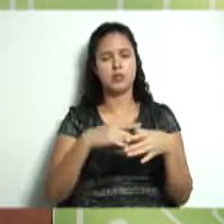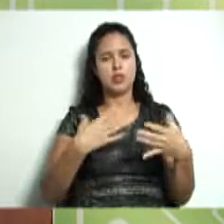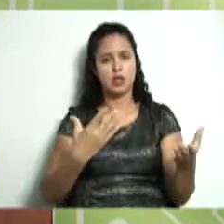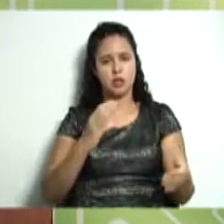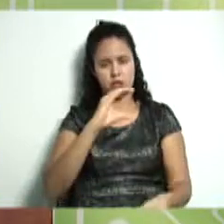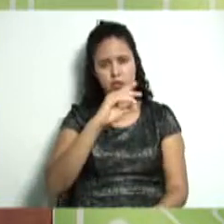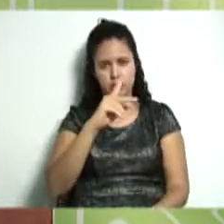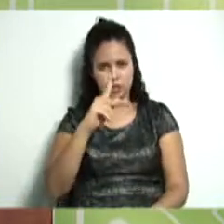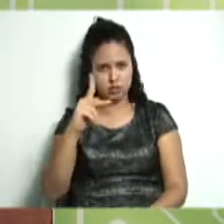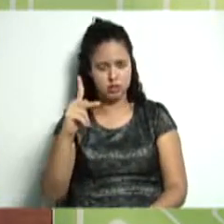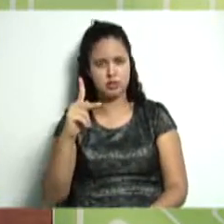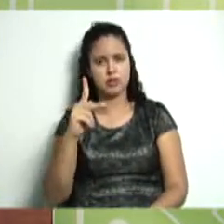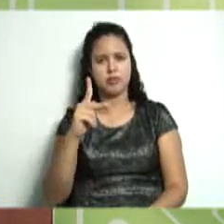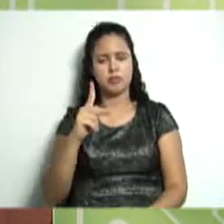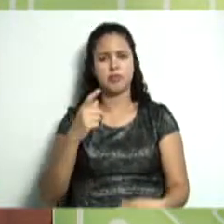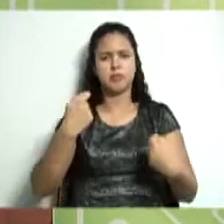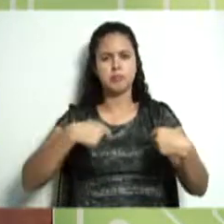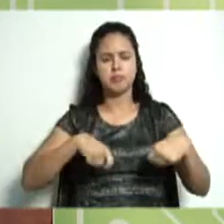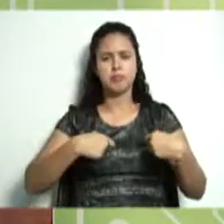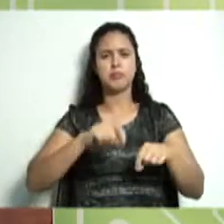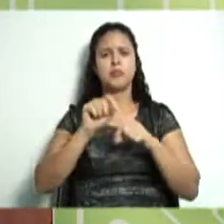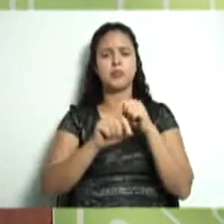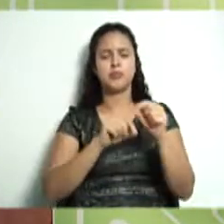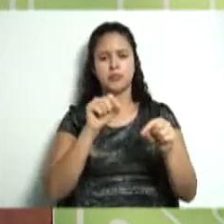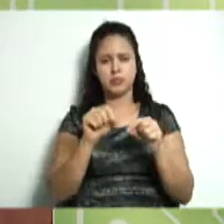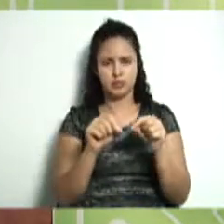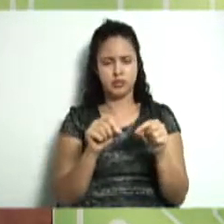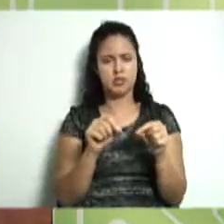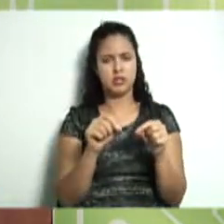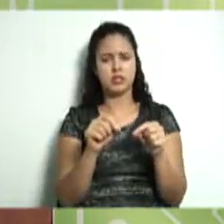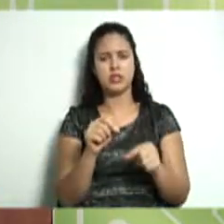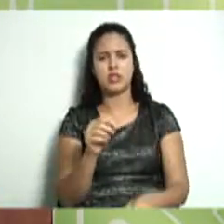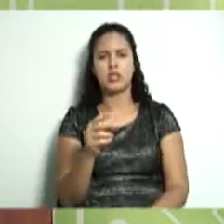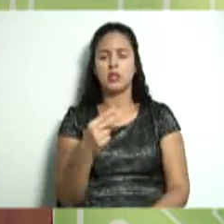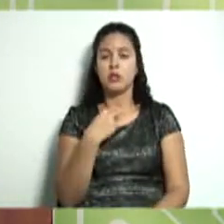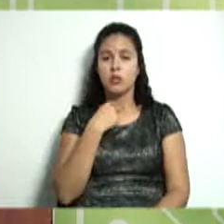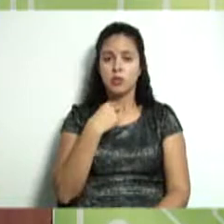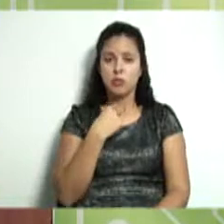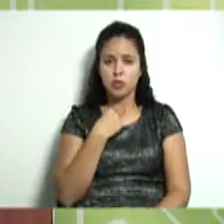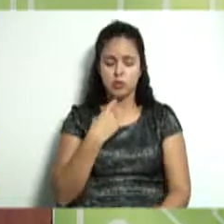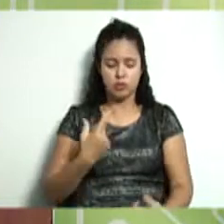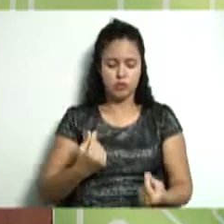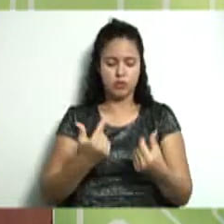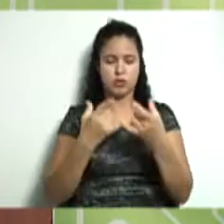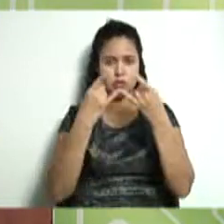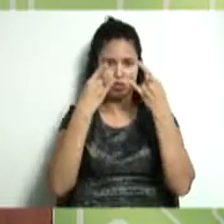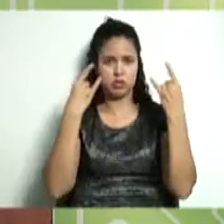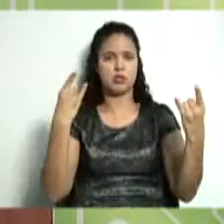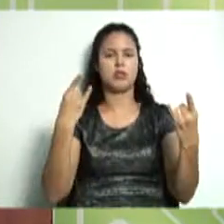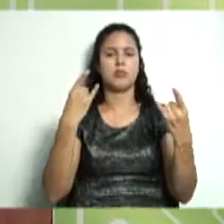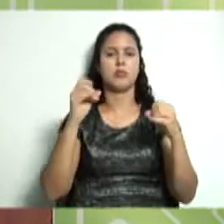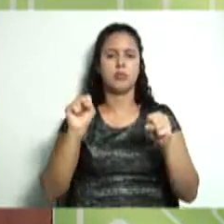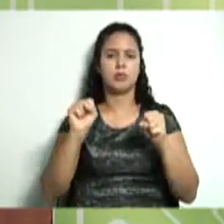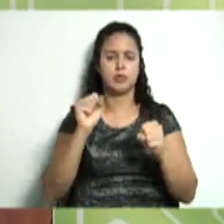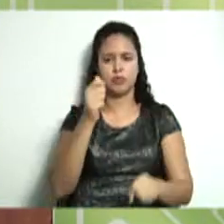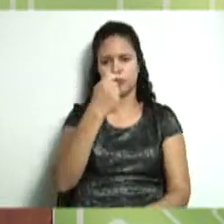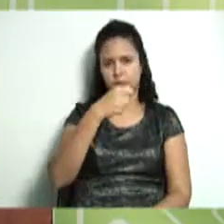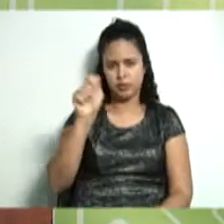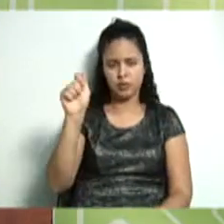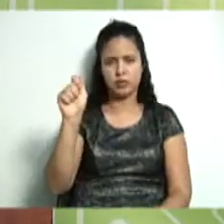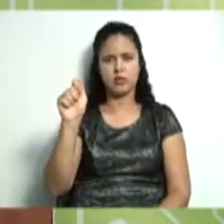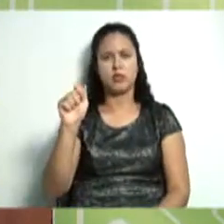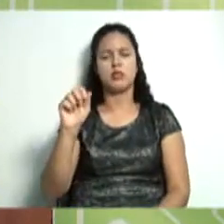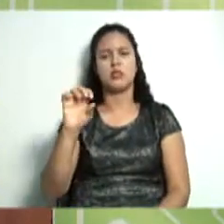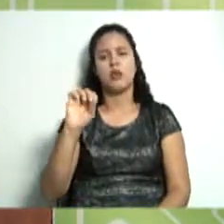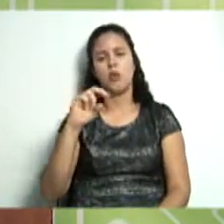cooperativa atua e desde que não possua fins lucrativos. Pode ser uma associação,